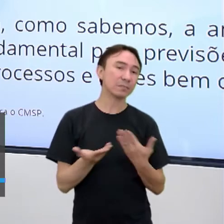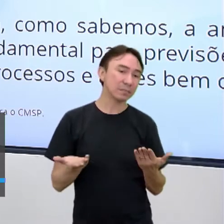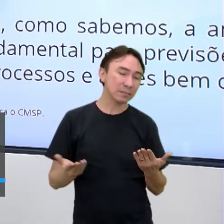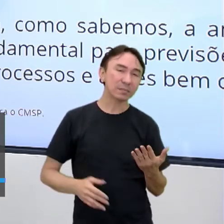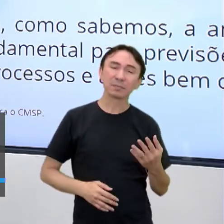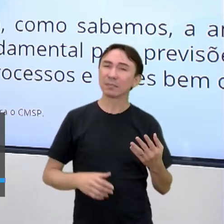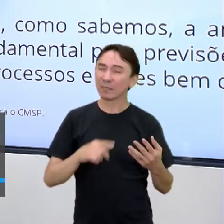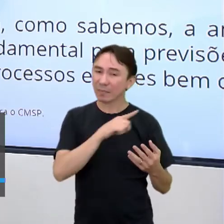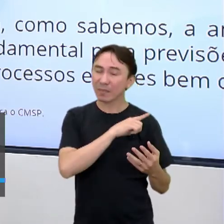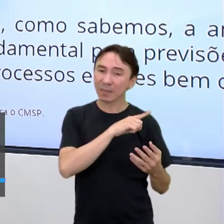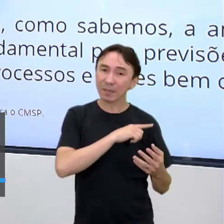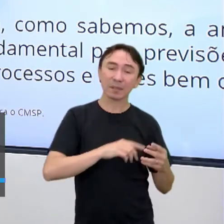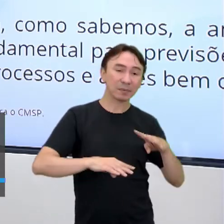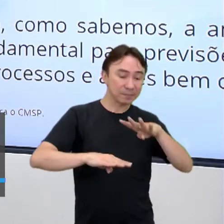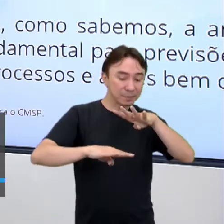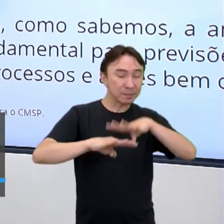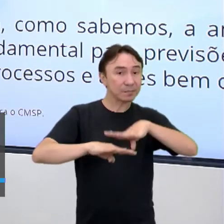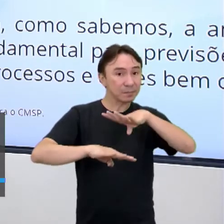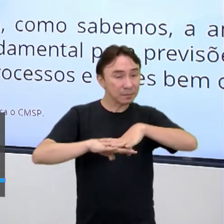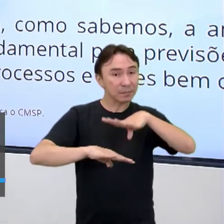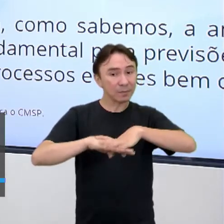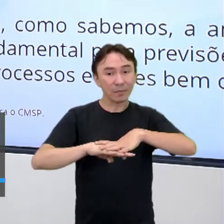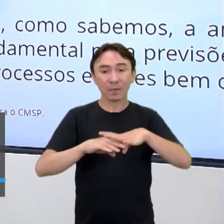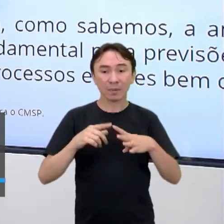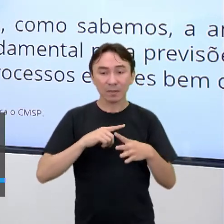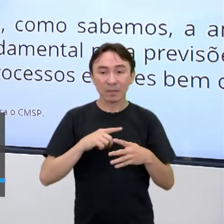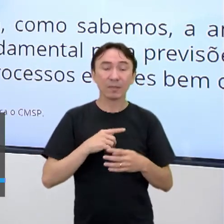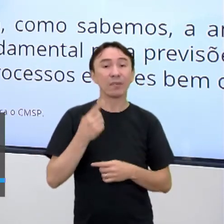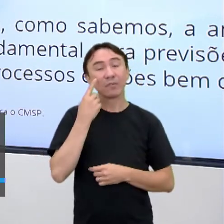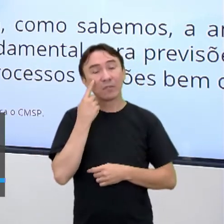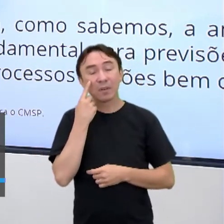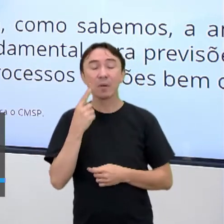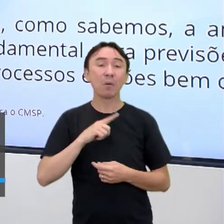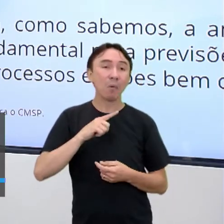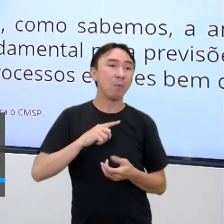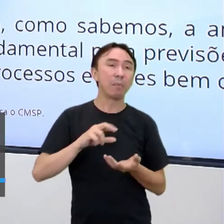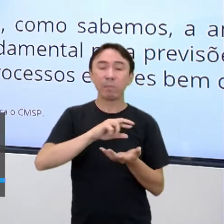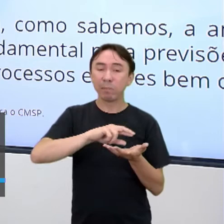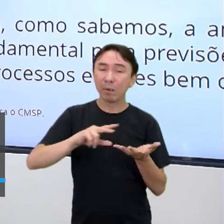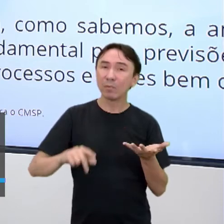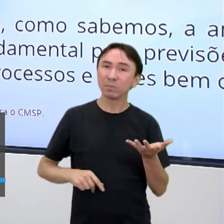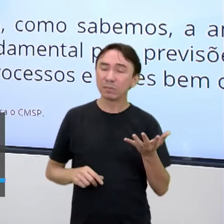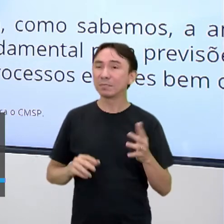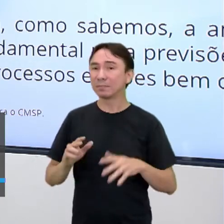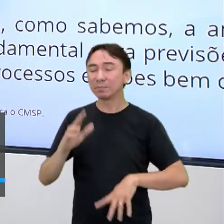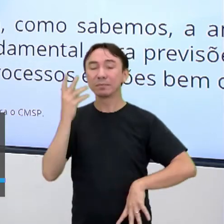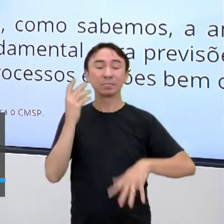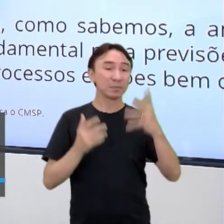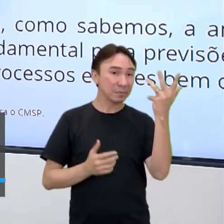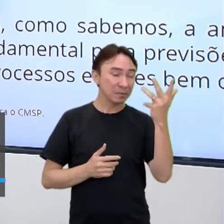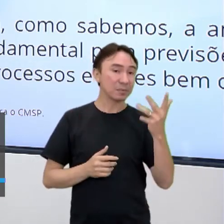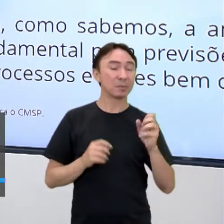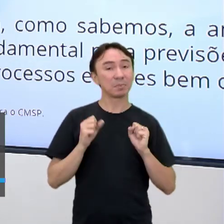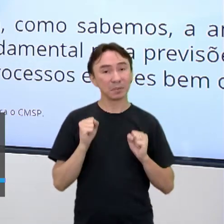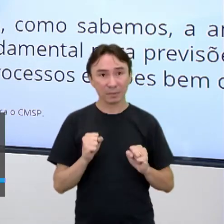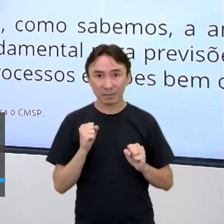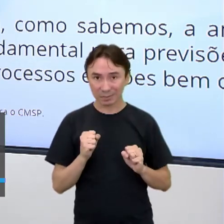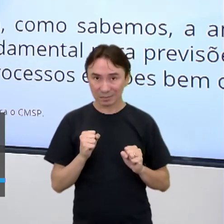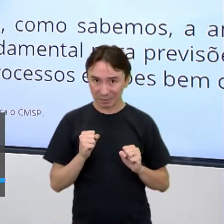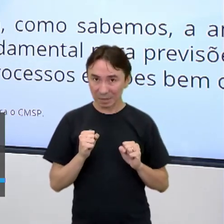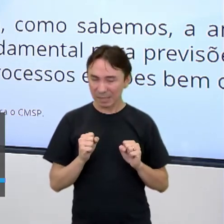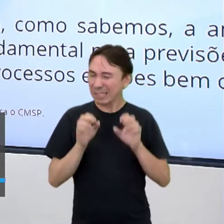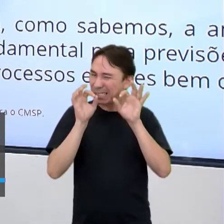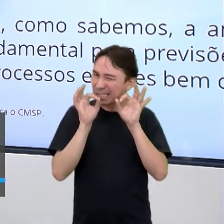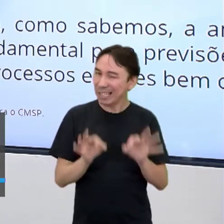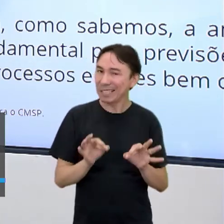né, de prever determinados acontecimentos. Ok? Prever, eu repito, né? Não implica incertezas. Tudo bem?